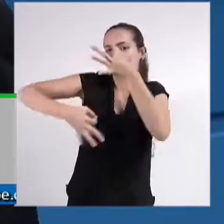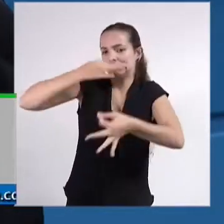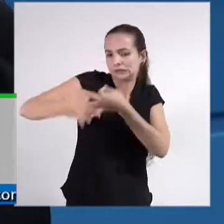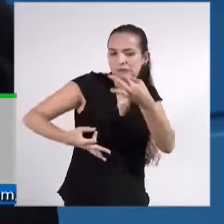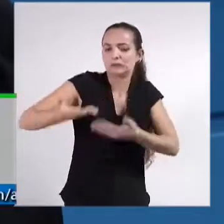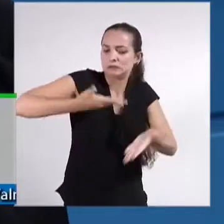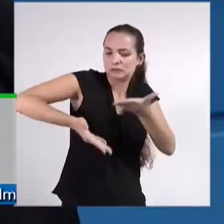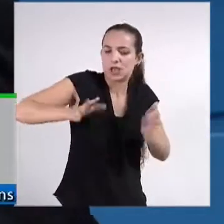palpitante.